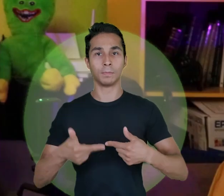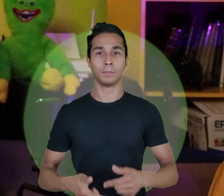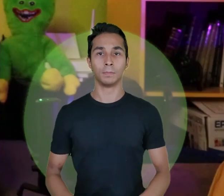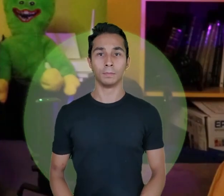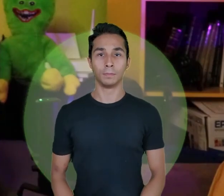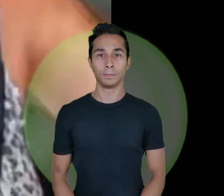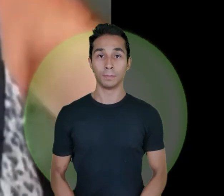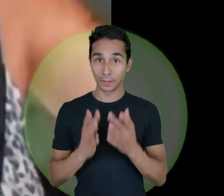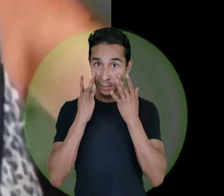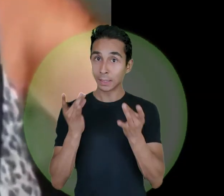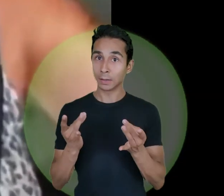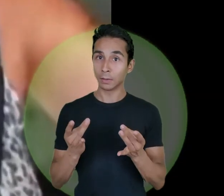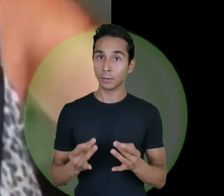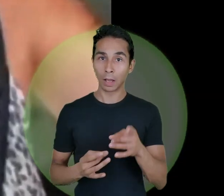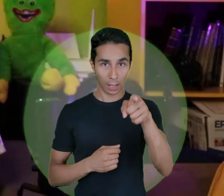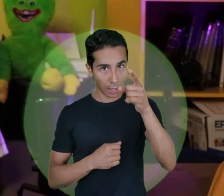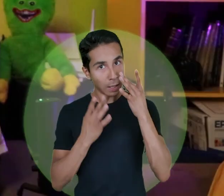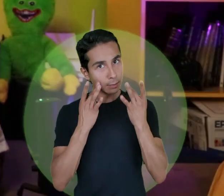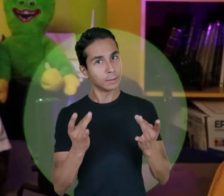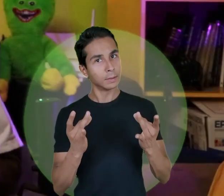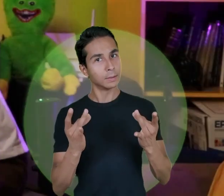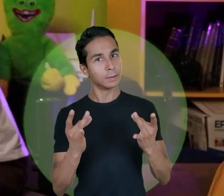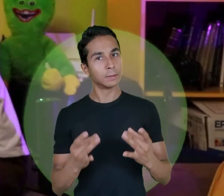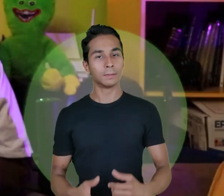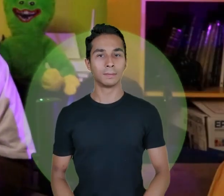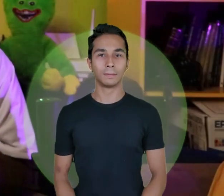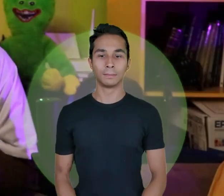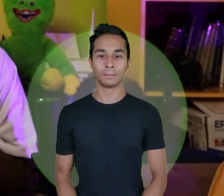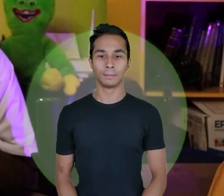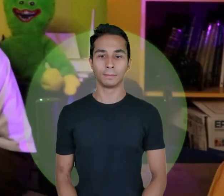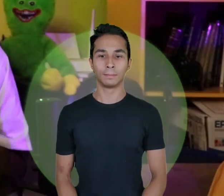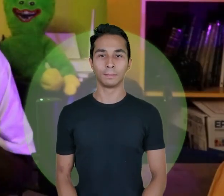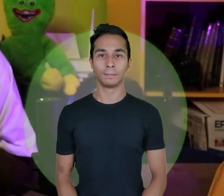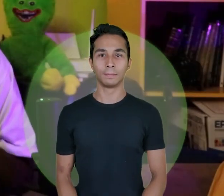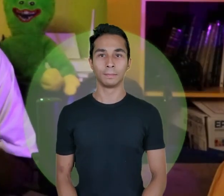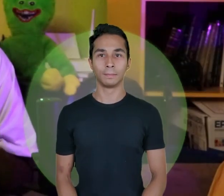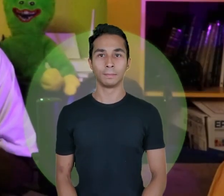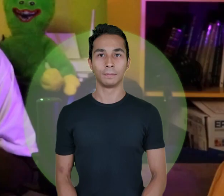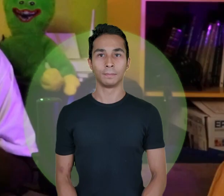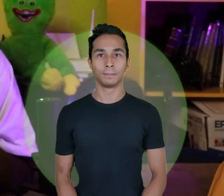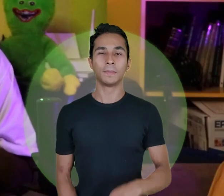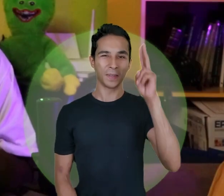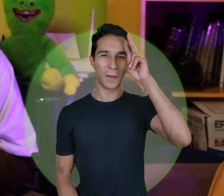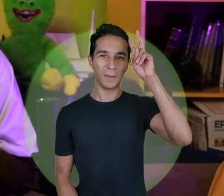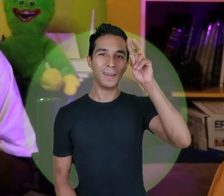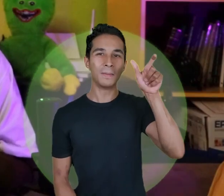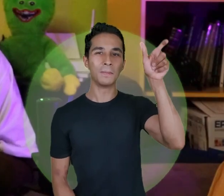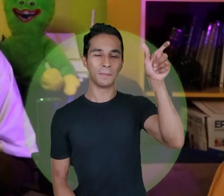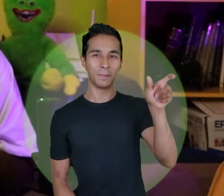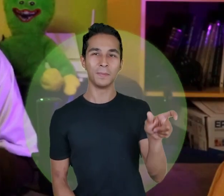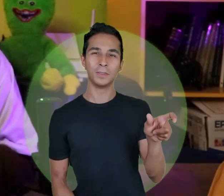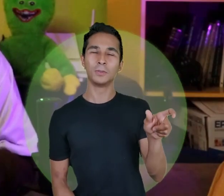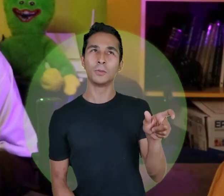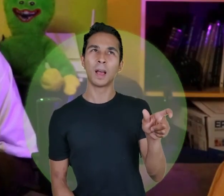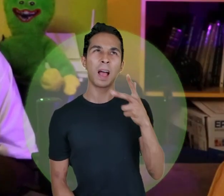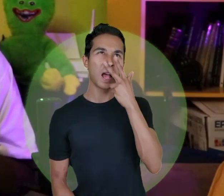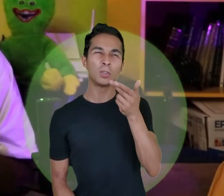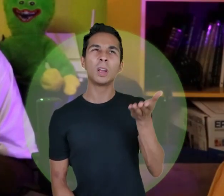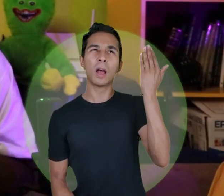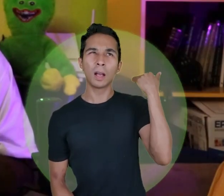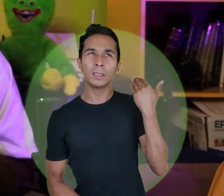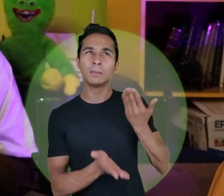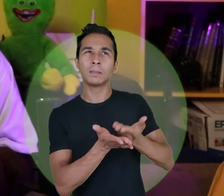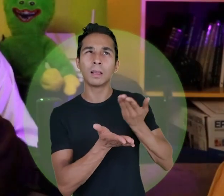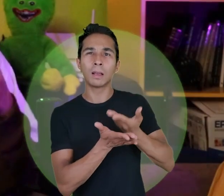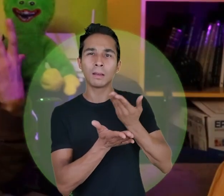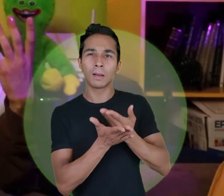Então se liguem. Para falar um pouquinho sobre produção, eu lembro de uma pessoa uma vez, acho que foi numa aula,